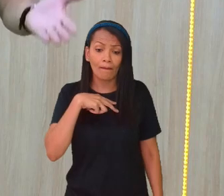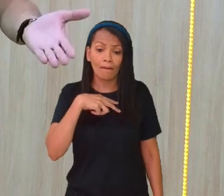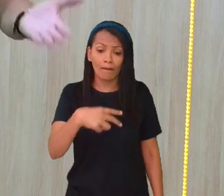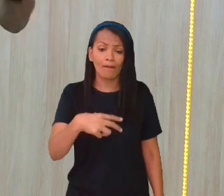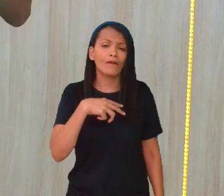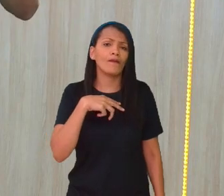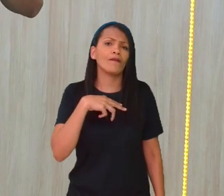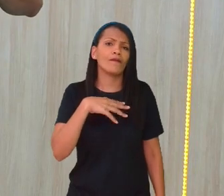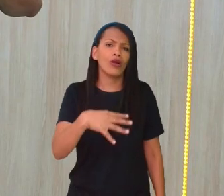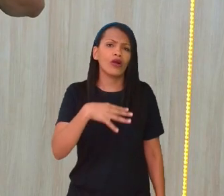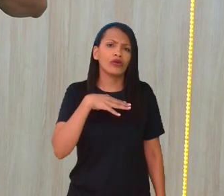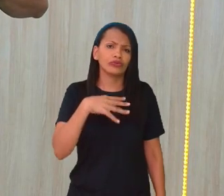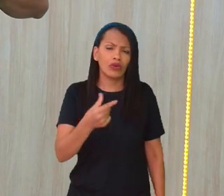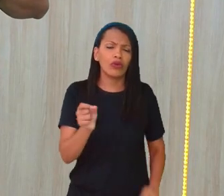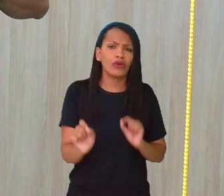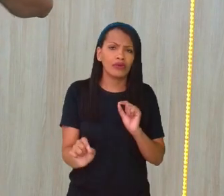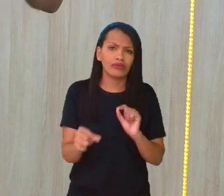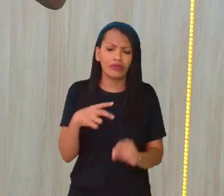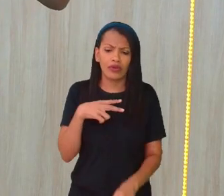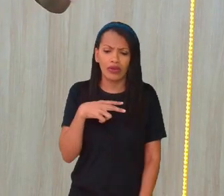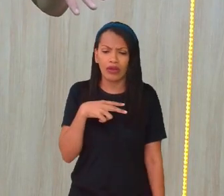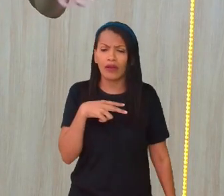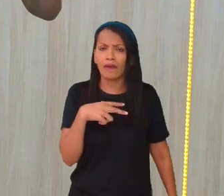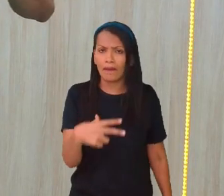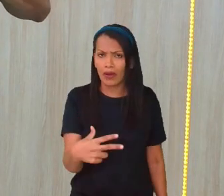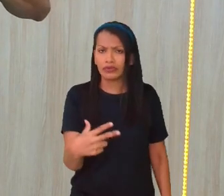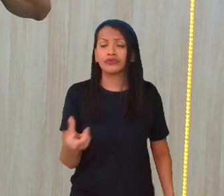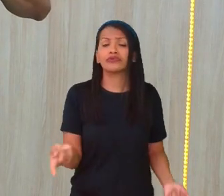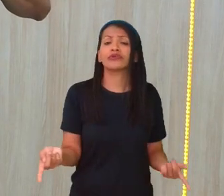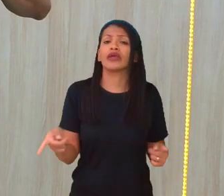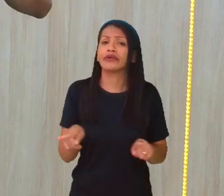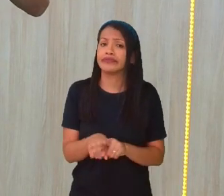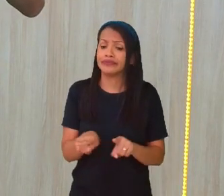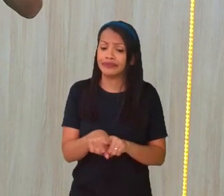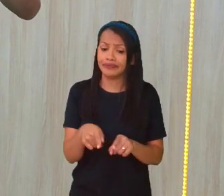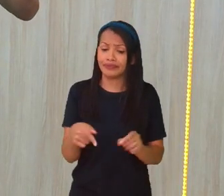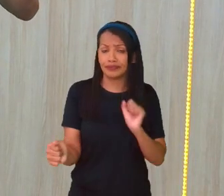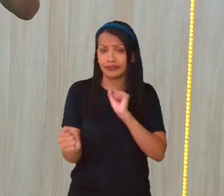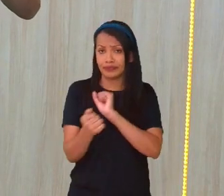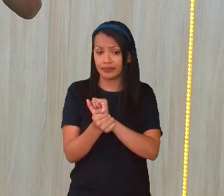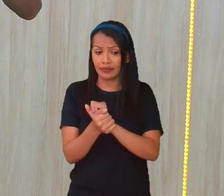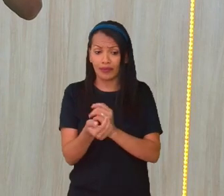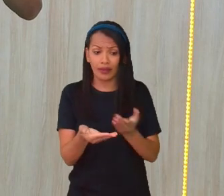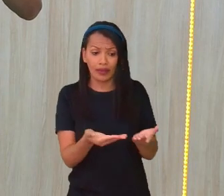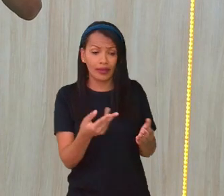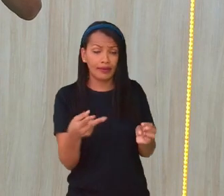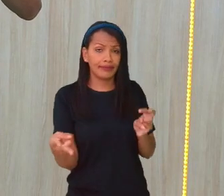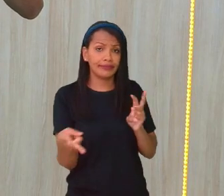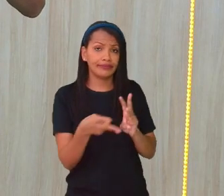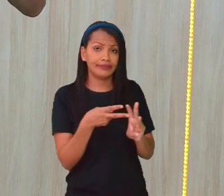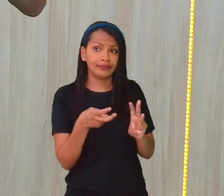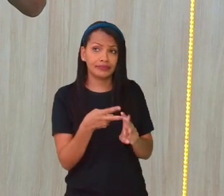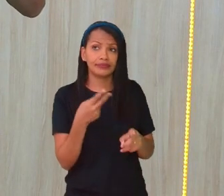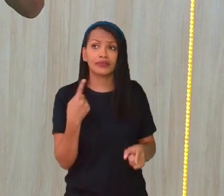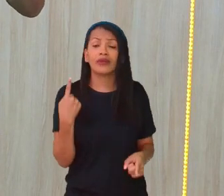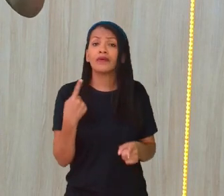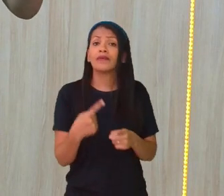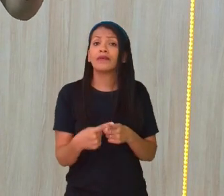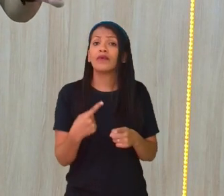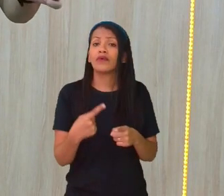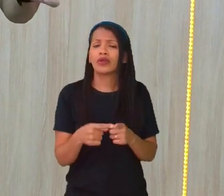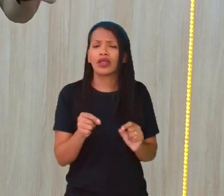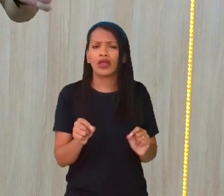a história dos povos indígenas aqui no Brasil, né? Os índios foram chamados assim inicialmente por